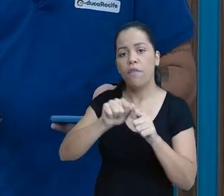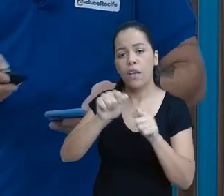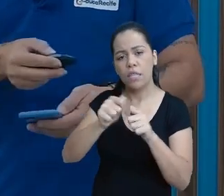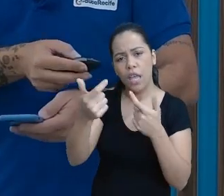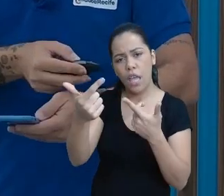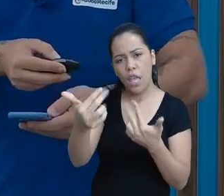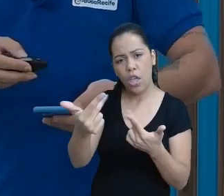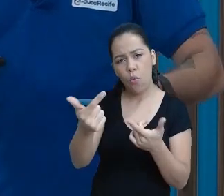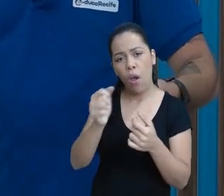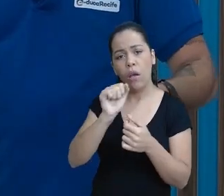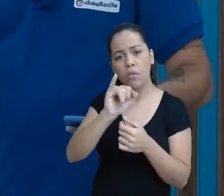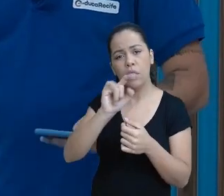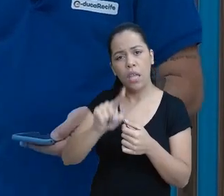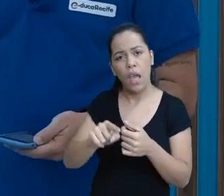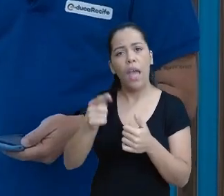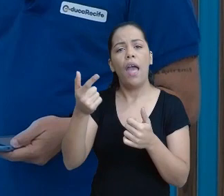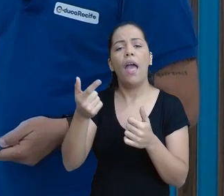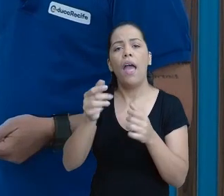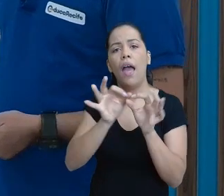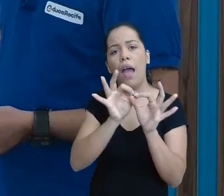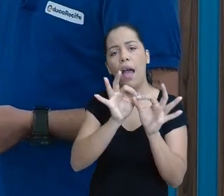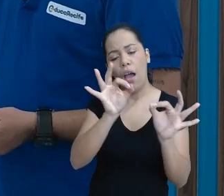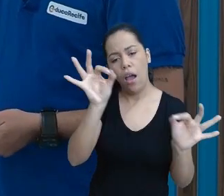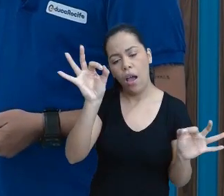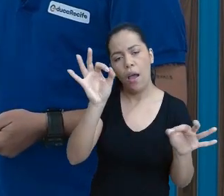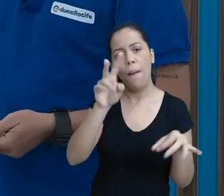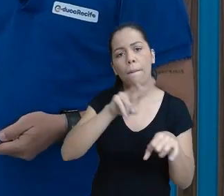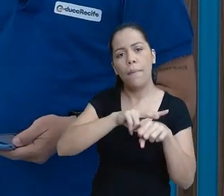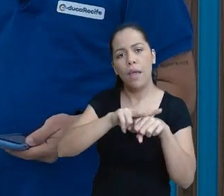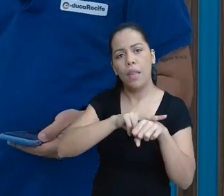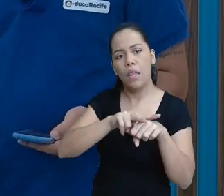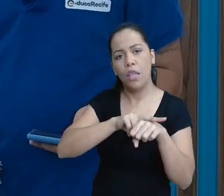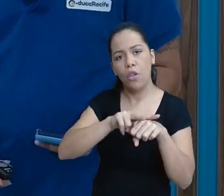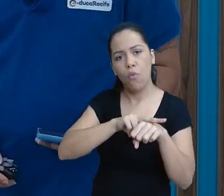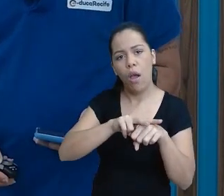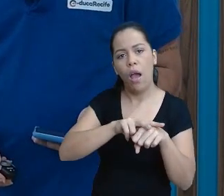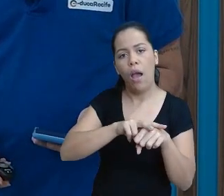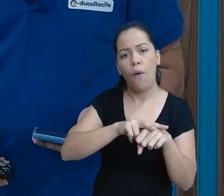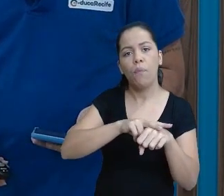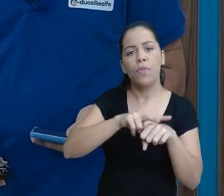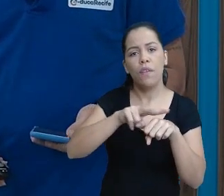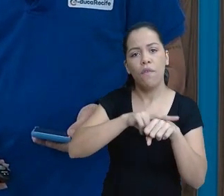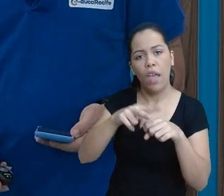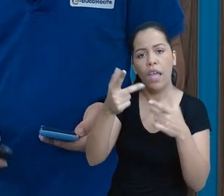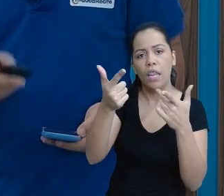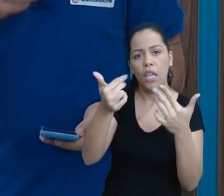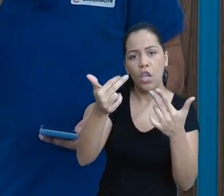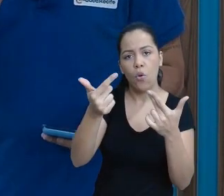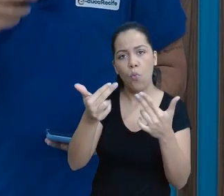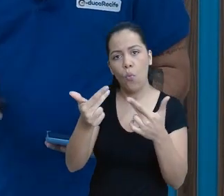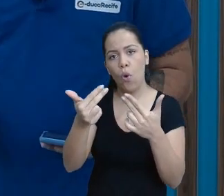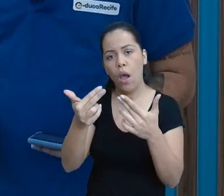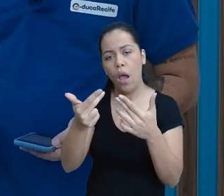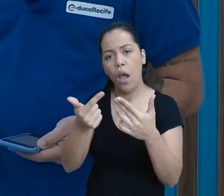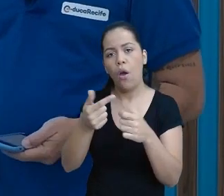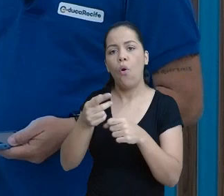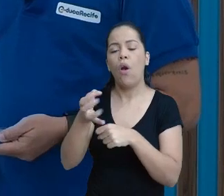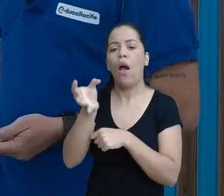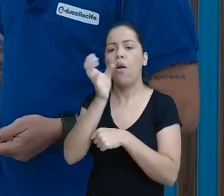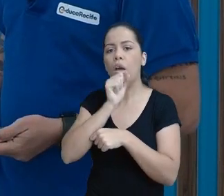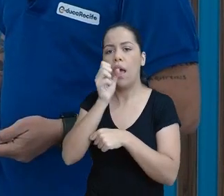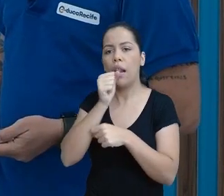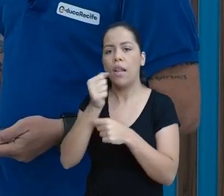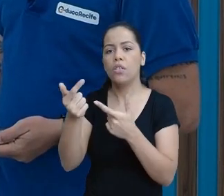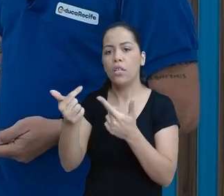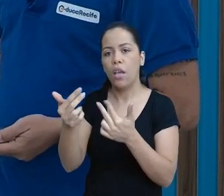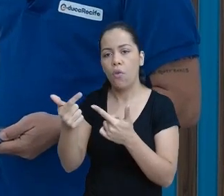mesma medida da hipotenusa vezes a projeção. No caso desse meu triângulo, deu certo. Tenta para ver se o seu